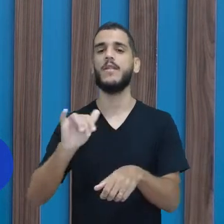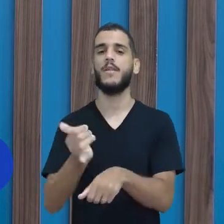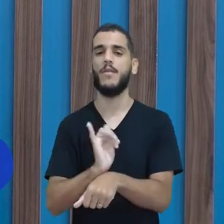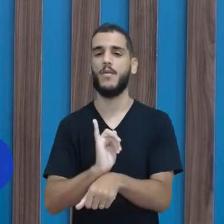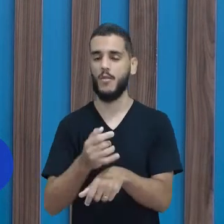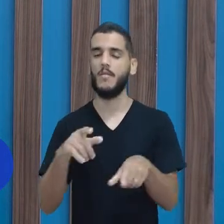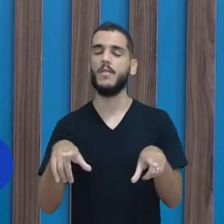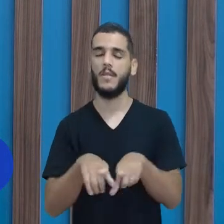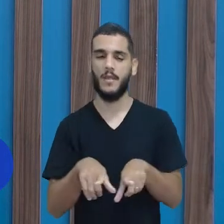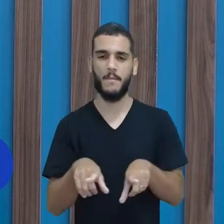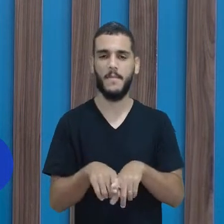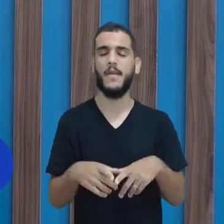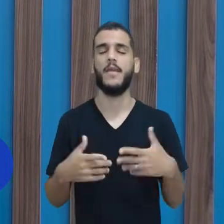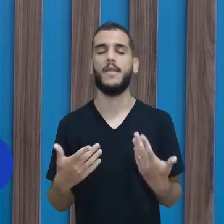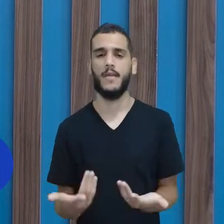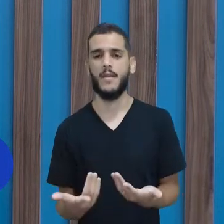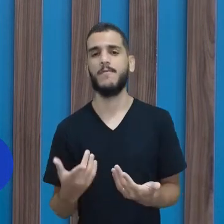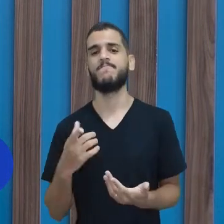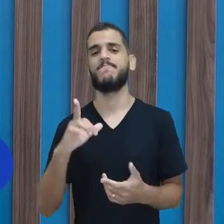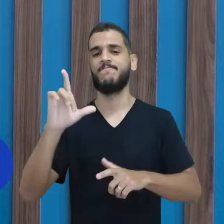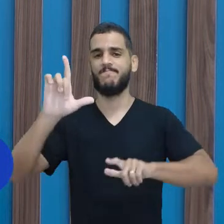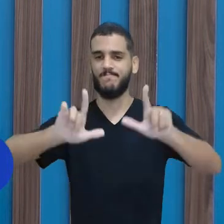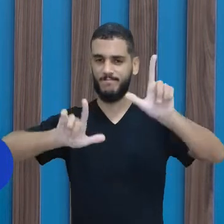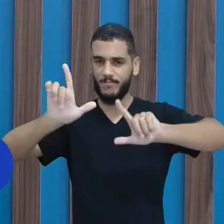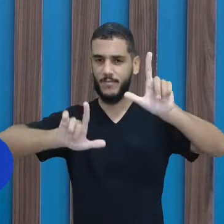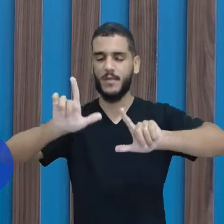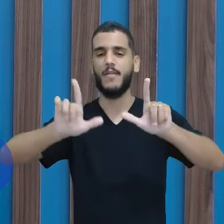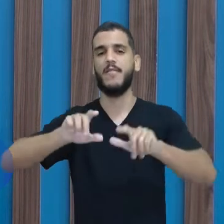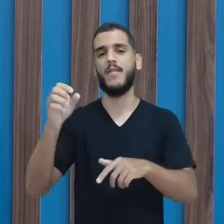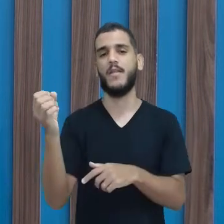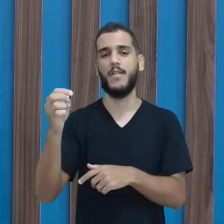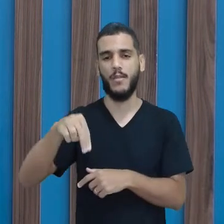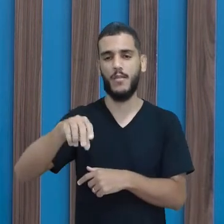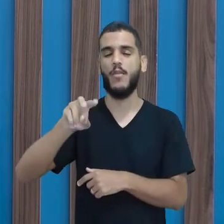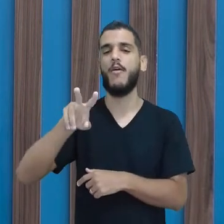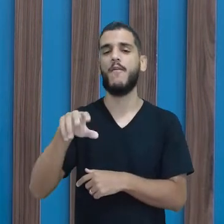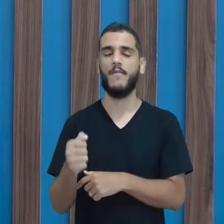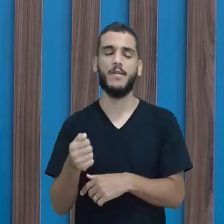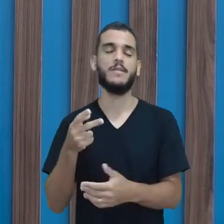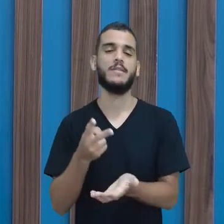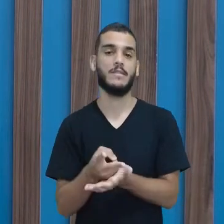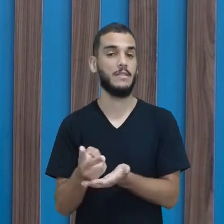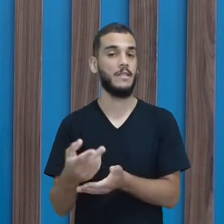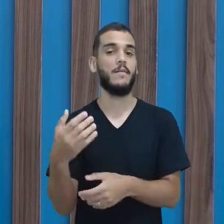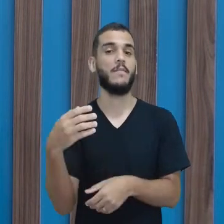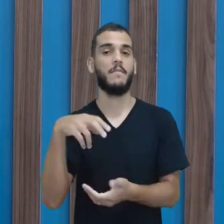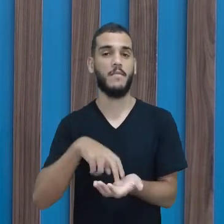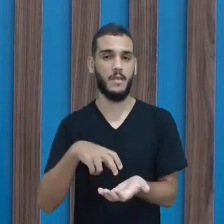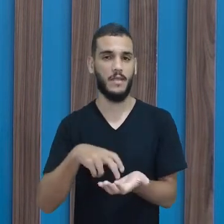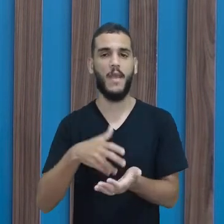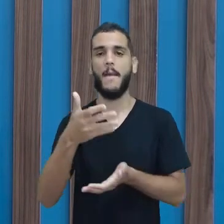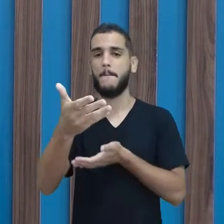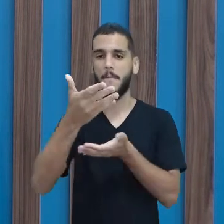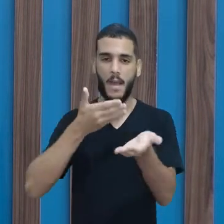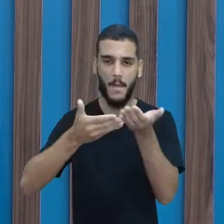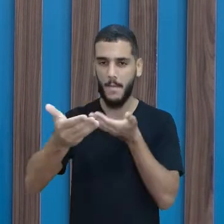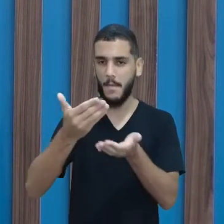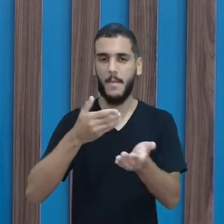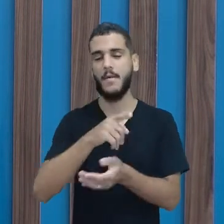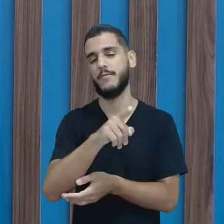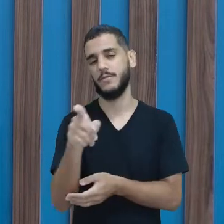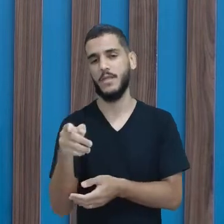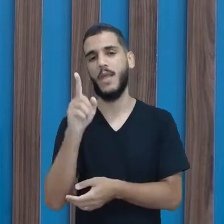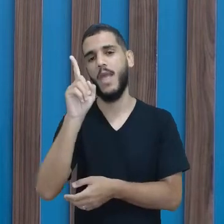YouTube, além de passar aqui na tela da TV Nova todas as manhãs, dialogando com vocês. É